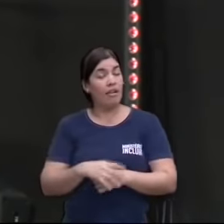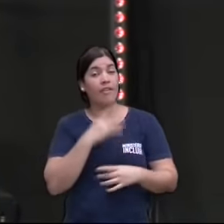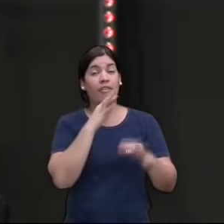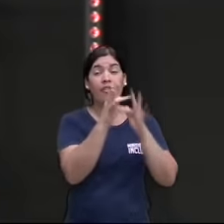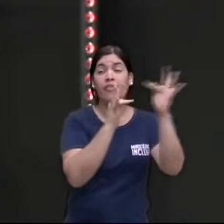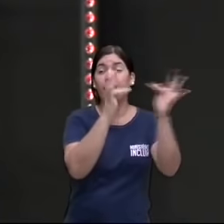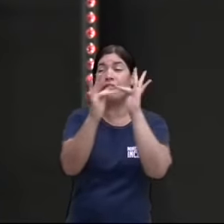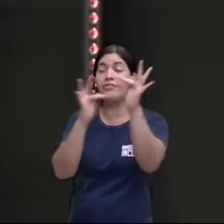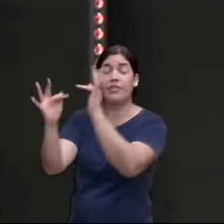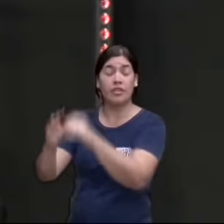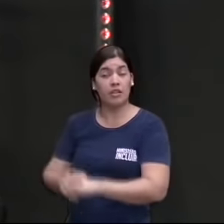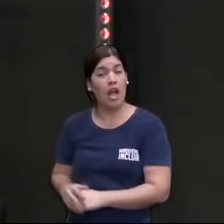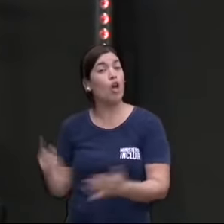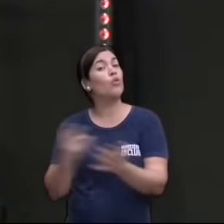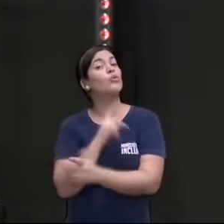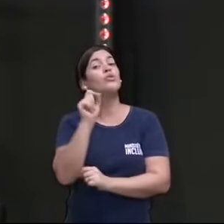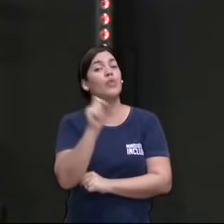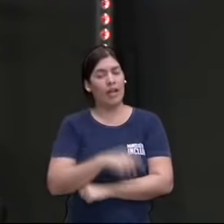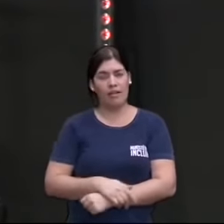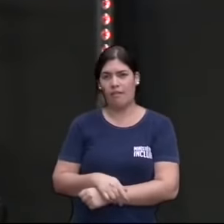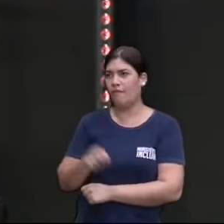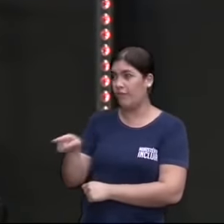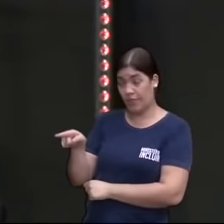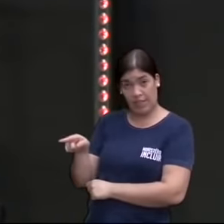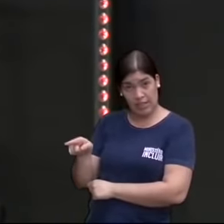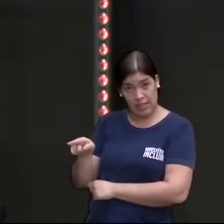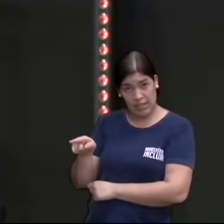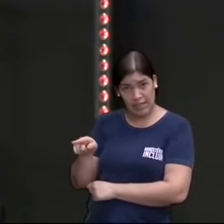Daqui a pouco você vira uma boca do inferno.